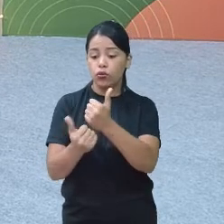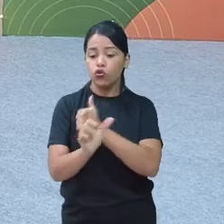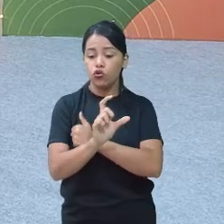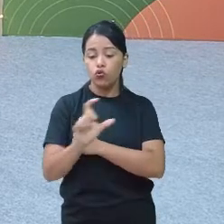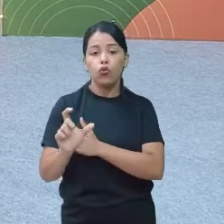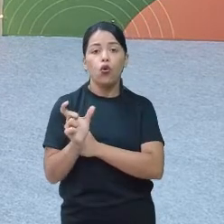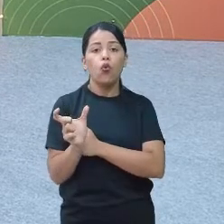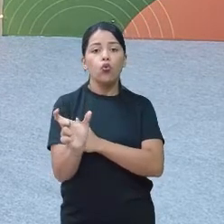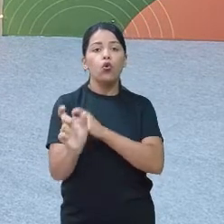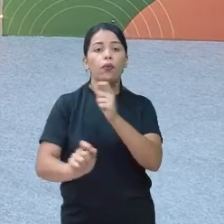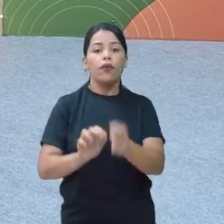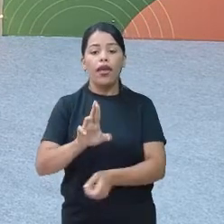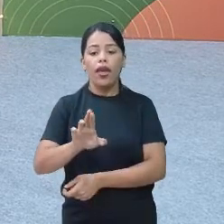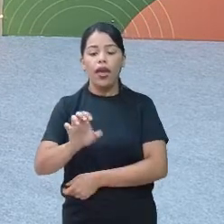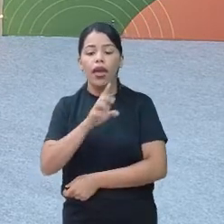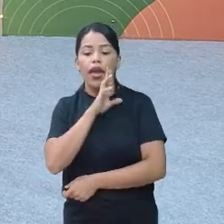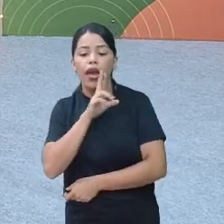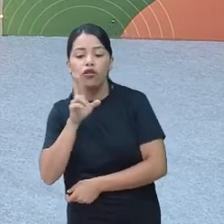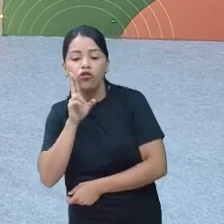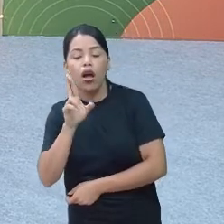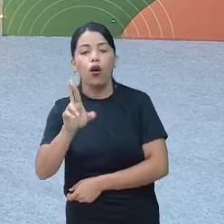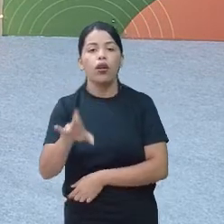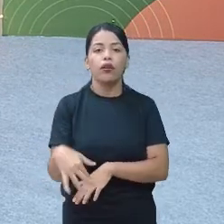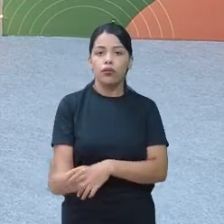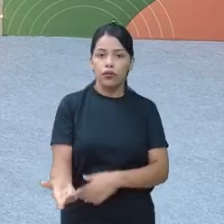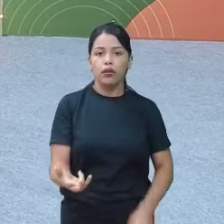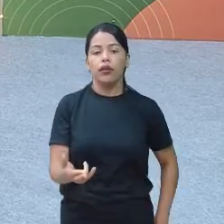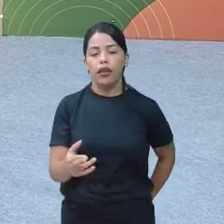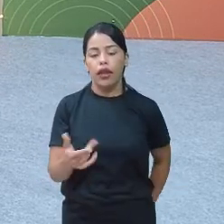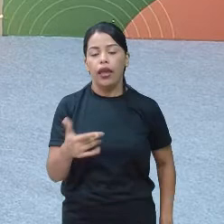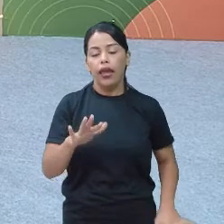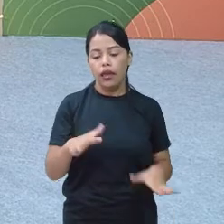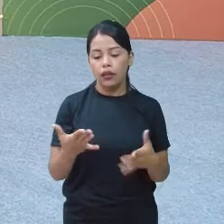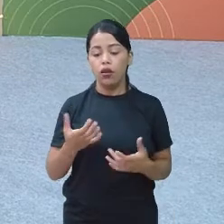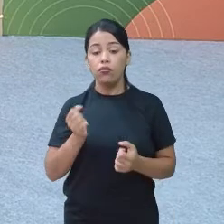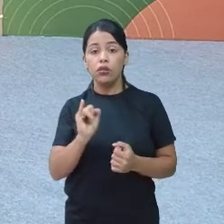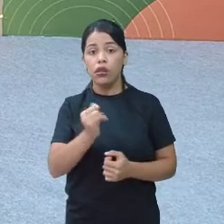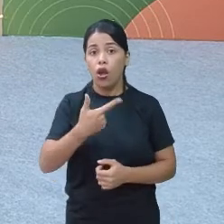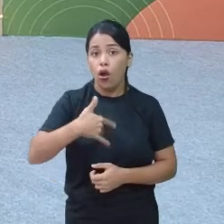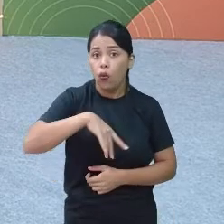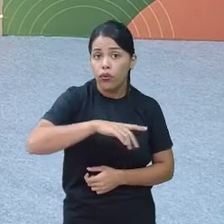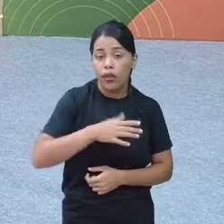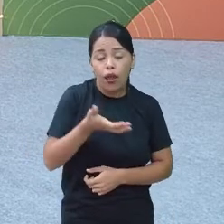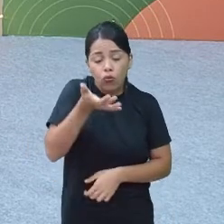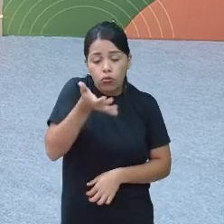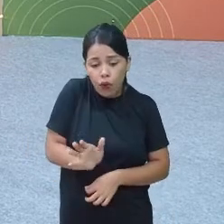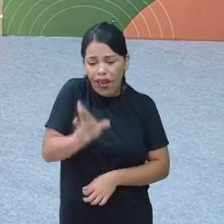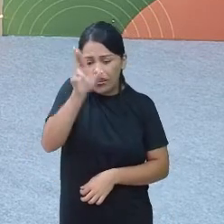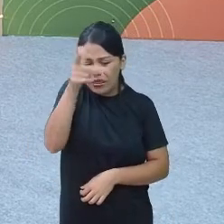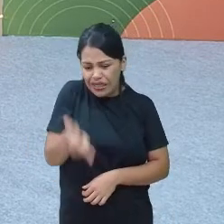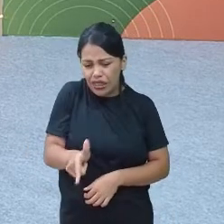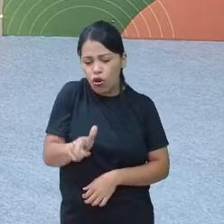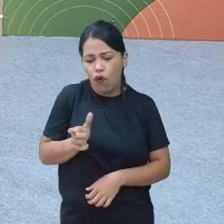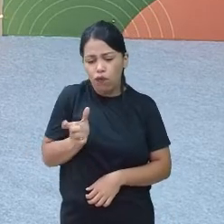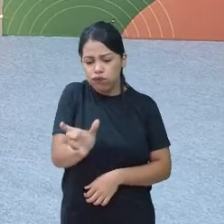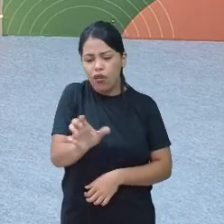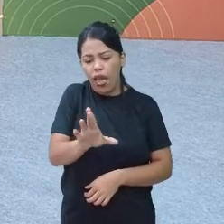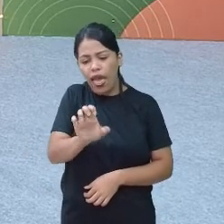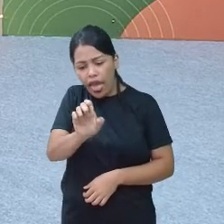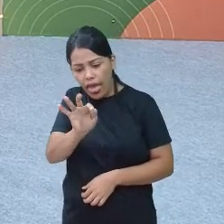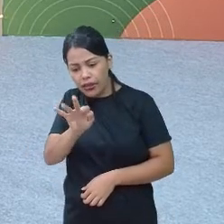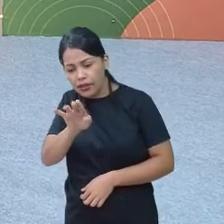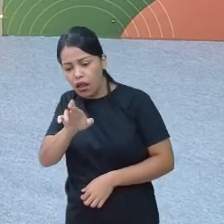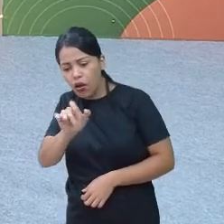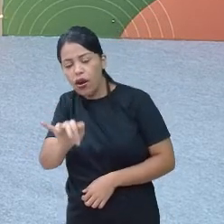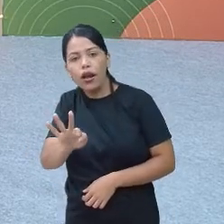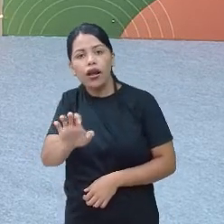certo? Então, para não repetir, este é o restaurante, ao restaurante a quem me referia, eu uso o pronome relativo que e